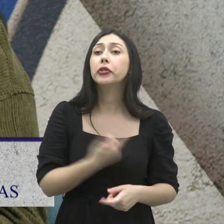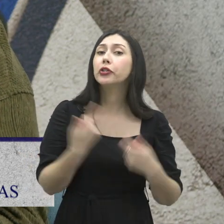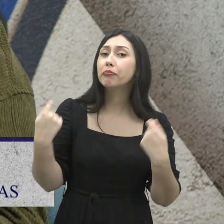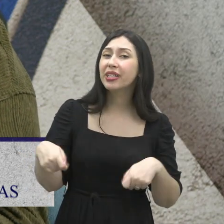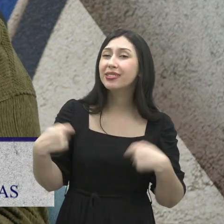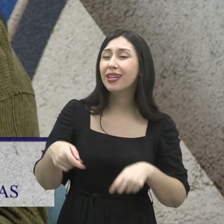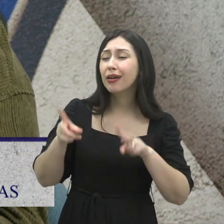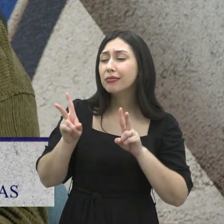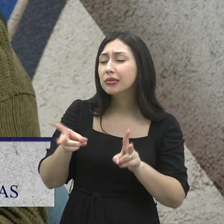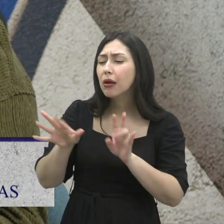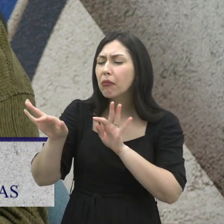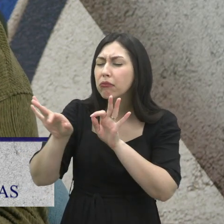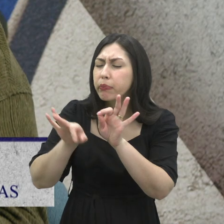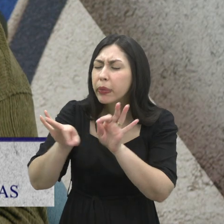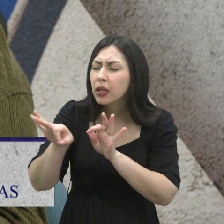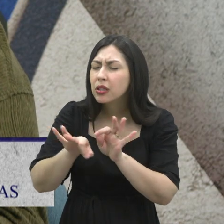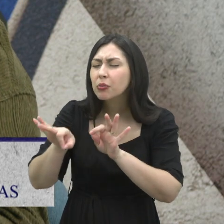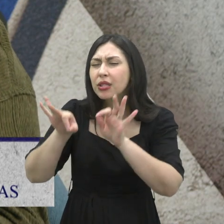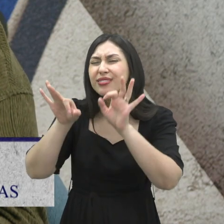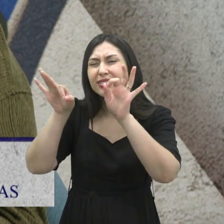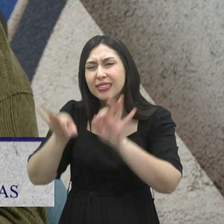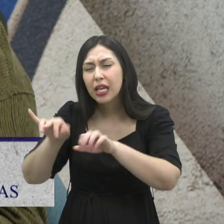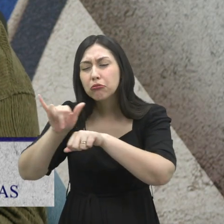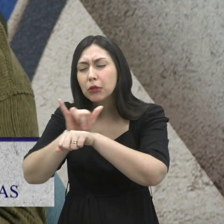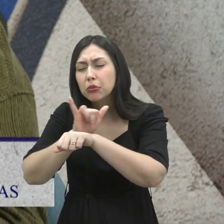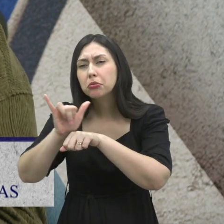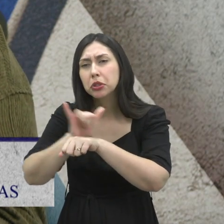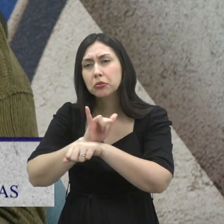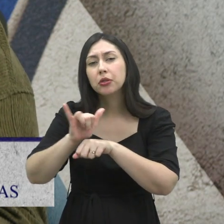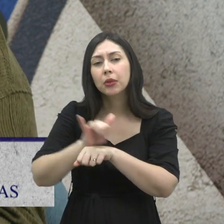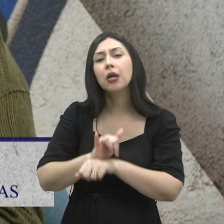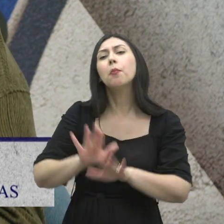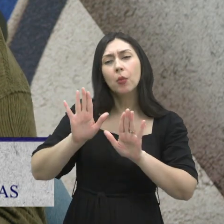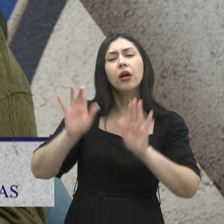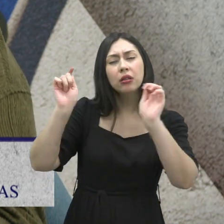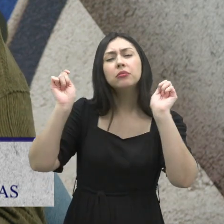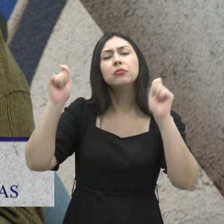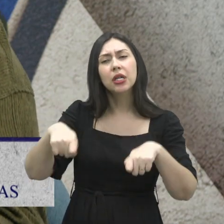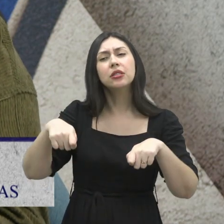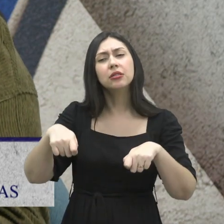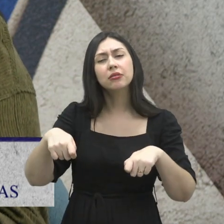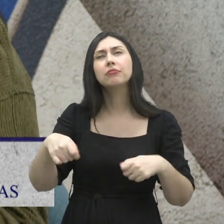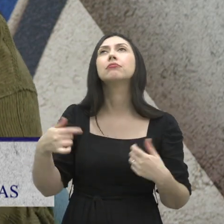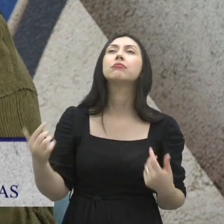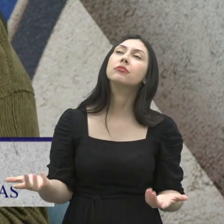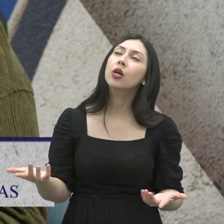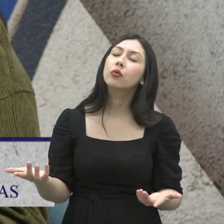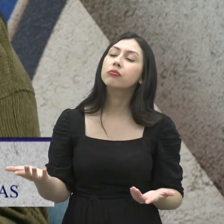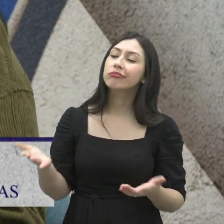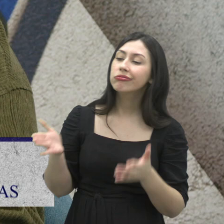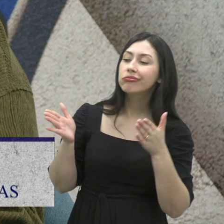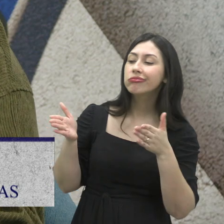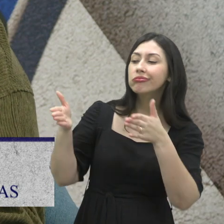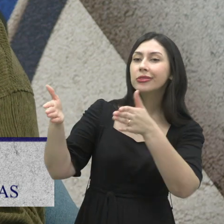tem que fazer muito bem pensado, tem que ter bastante estratégia, muito planejamento, mas que é possível, né? Então, é um